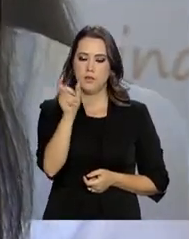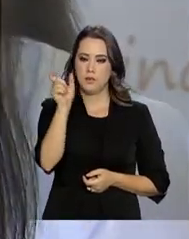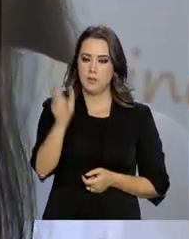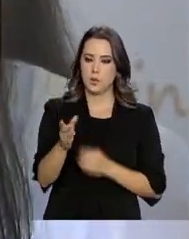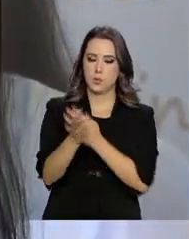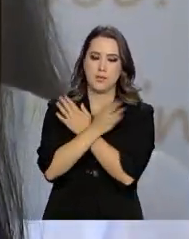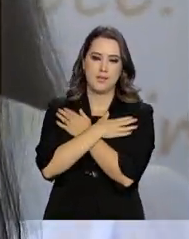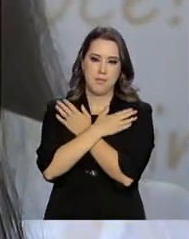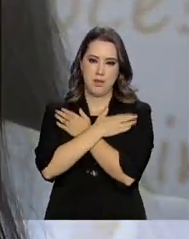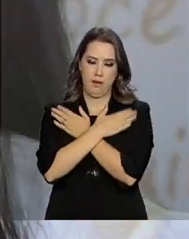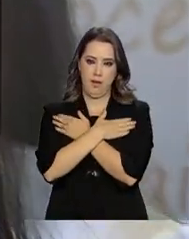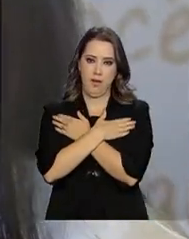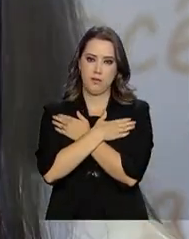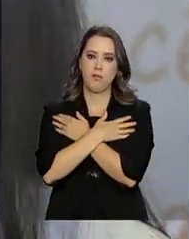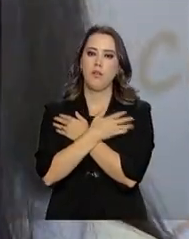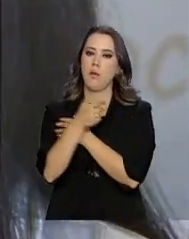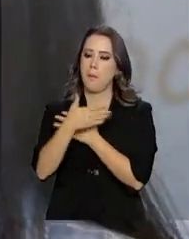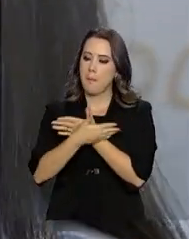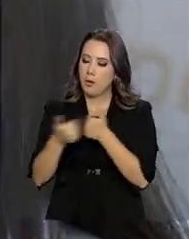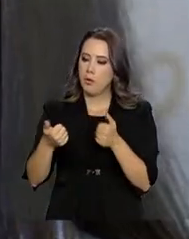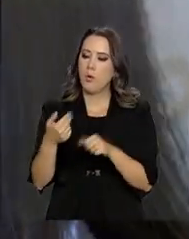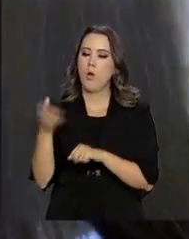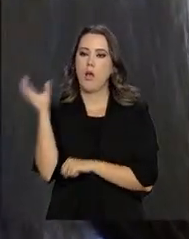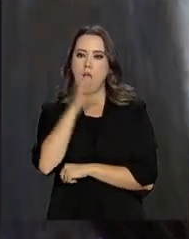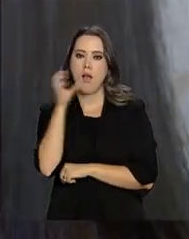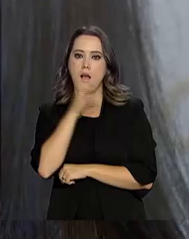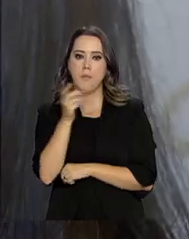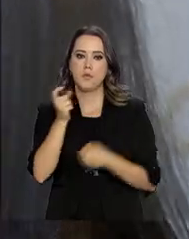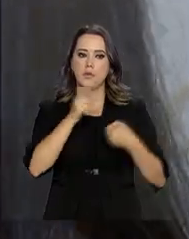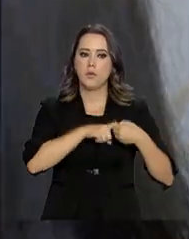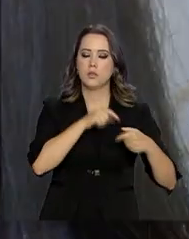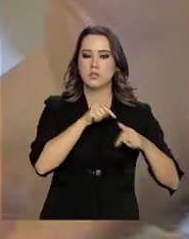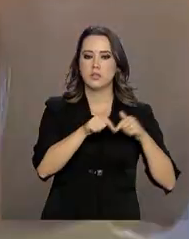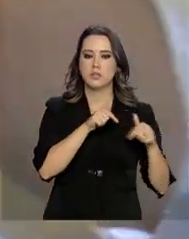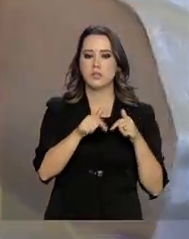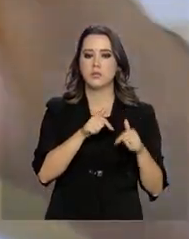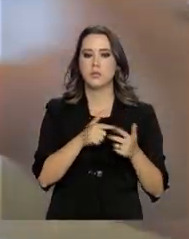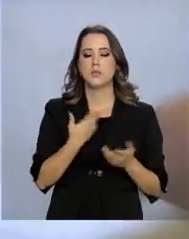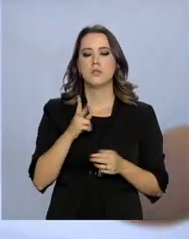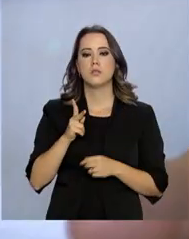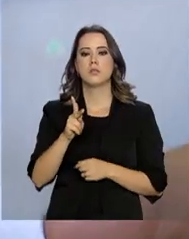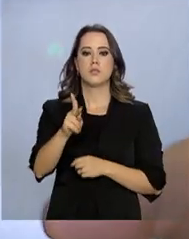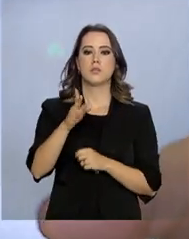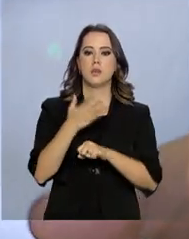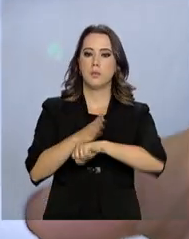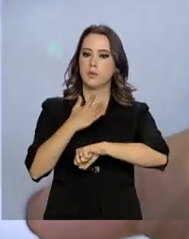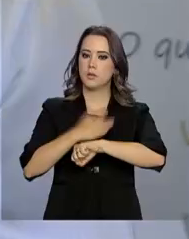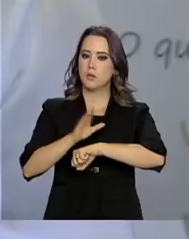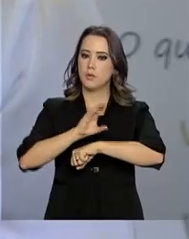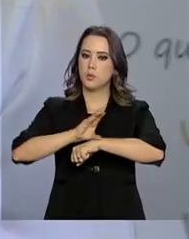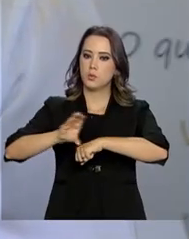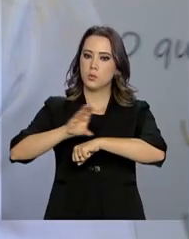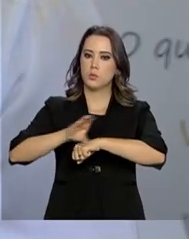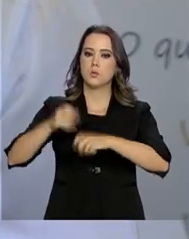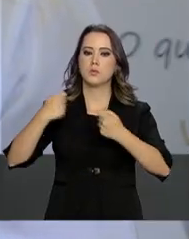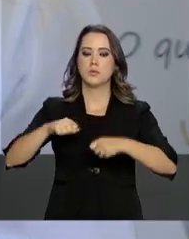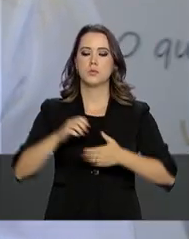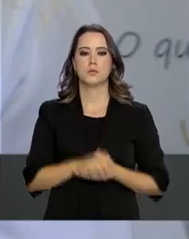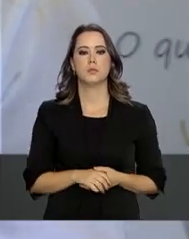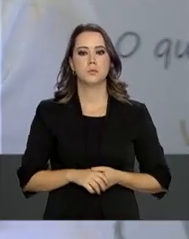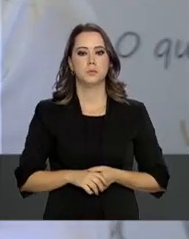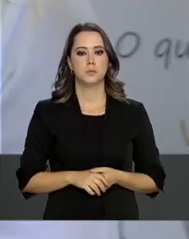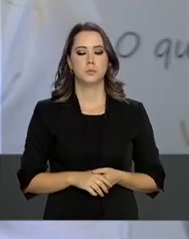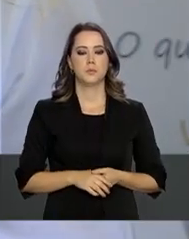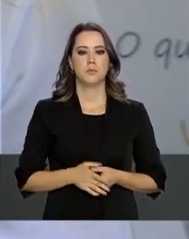ficou desempregado a busca rápida uma nova posição ea não descuidar da qualificação pra você voltar para o mercado